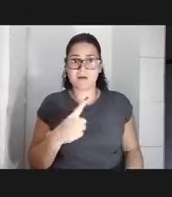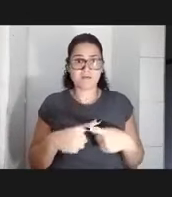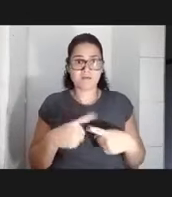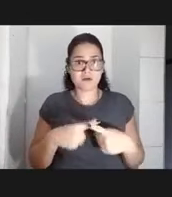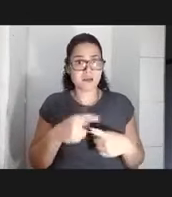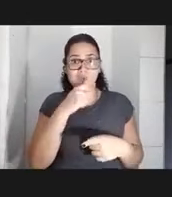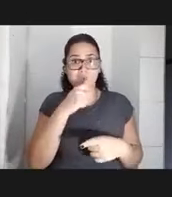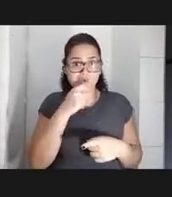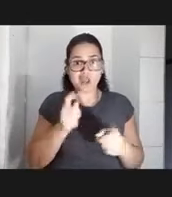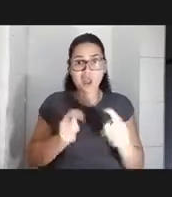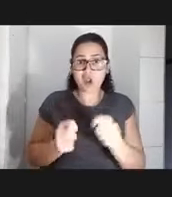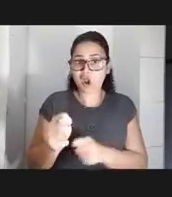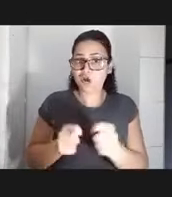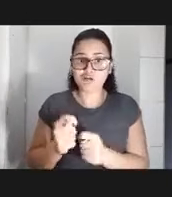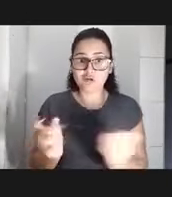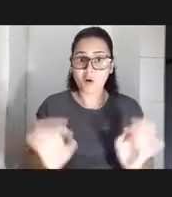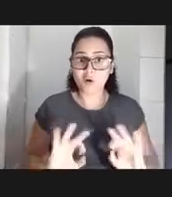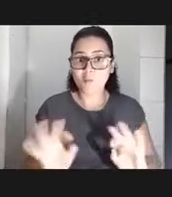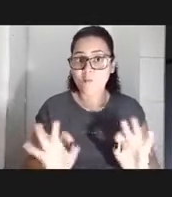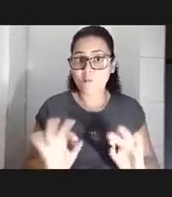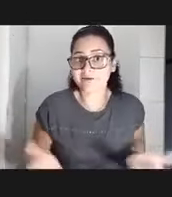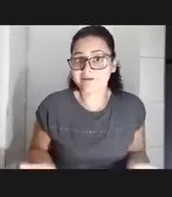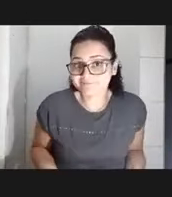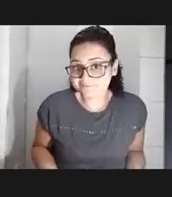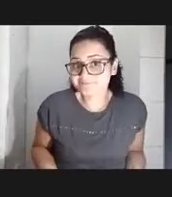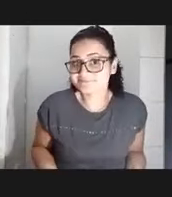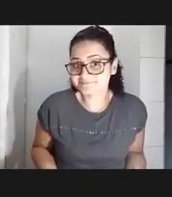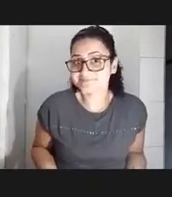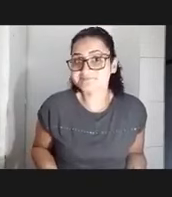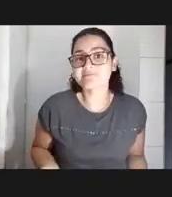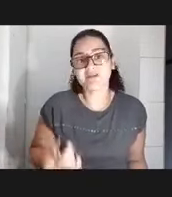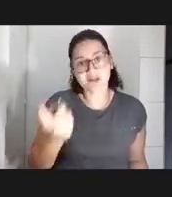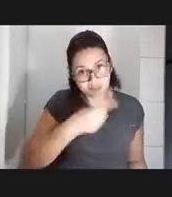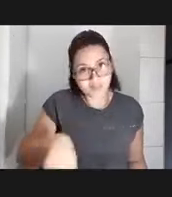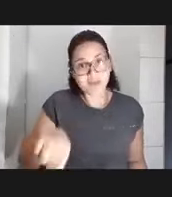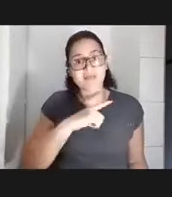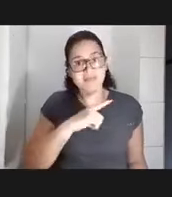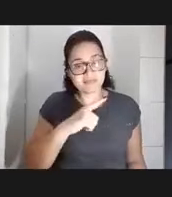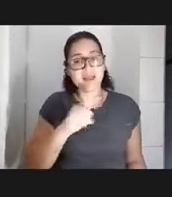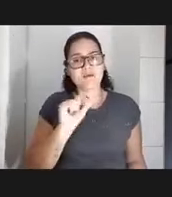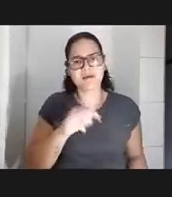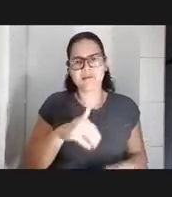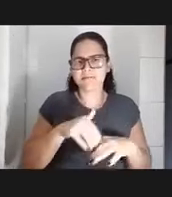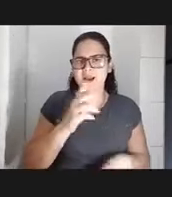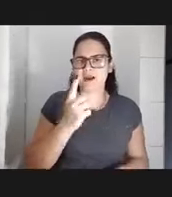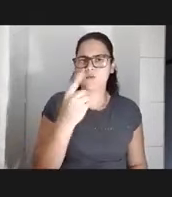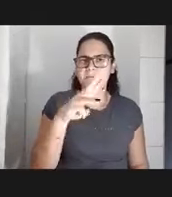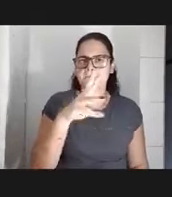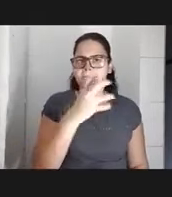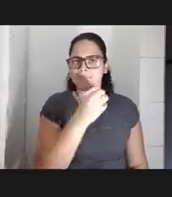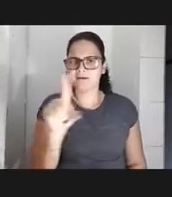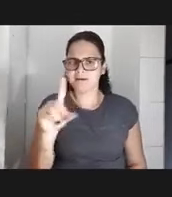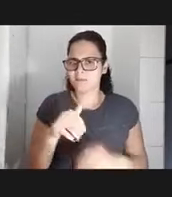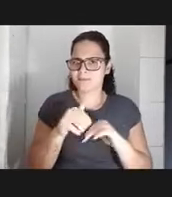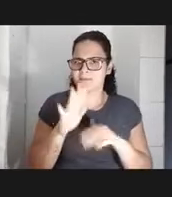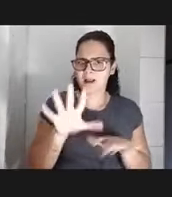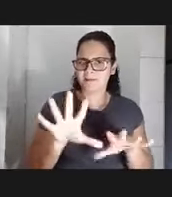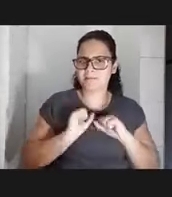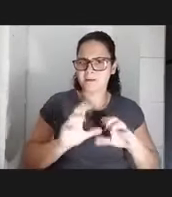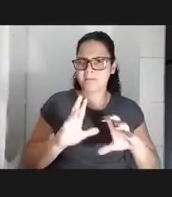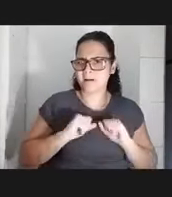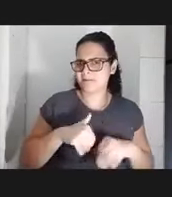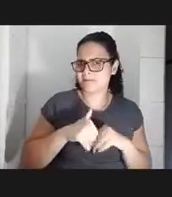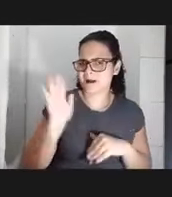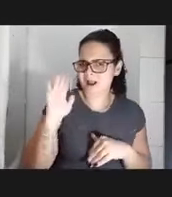da situação, né? Nós temos aí mais de 1 milhão de casos já. E eu só